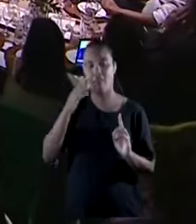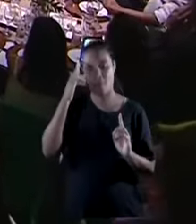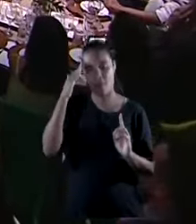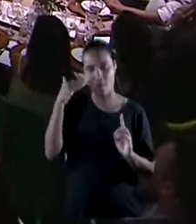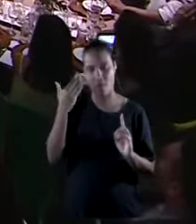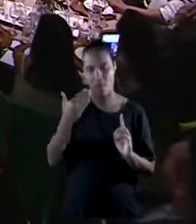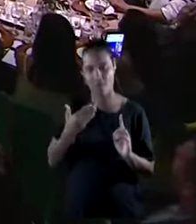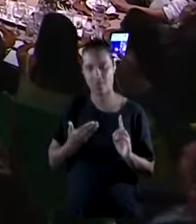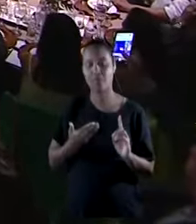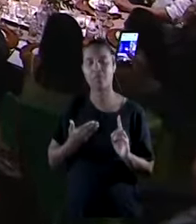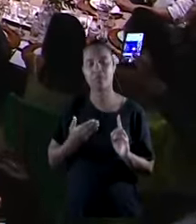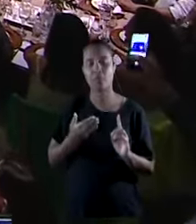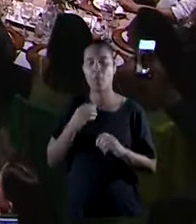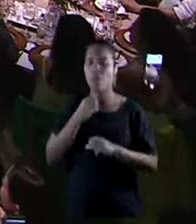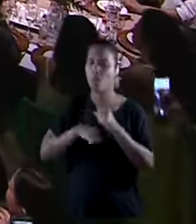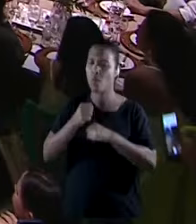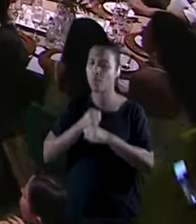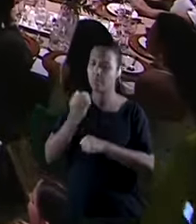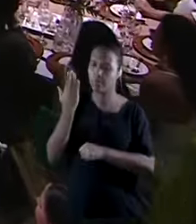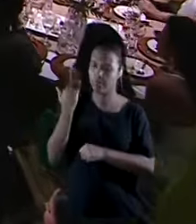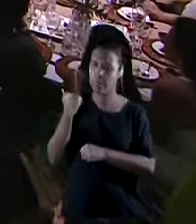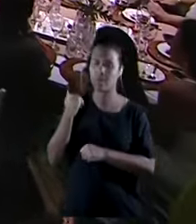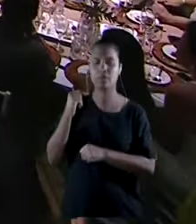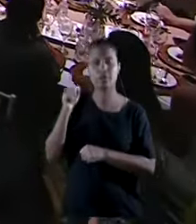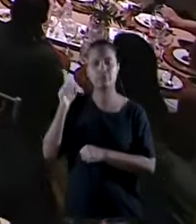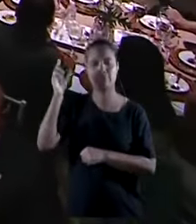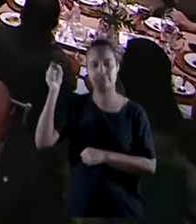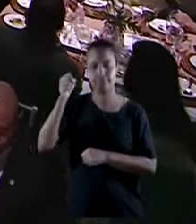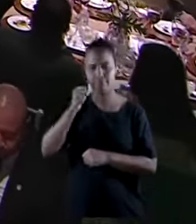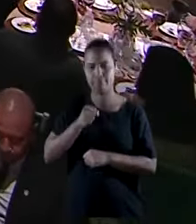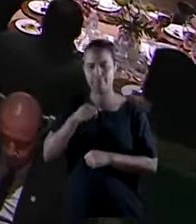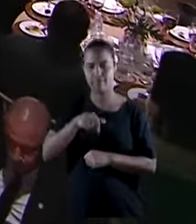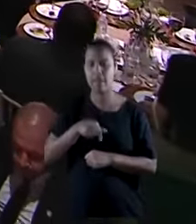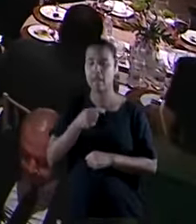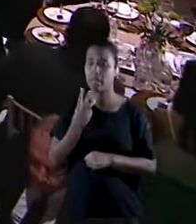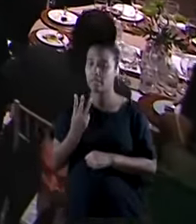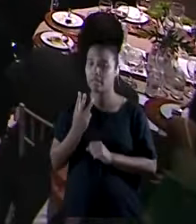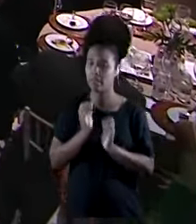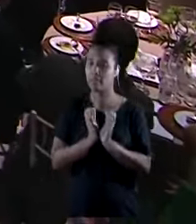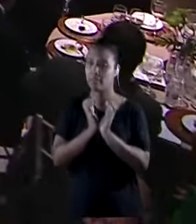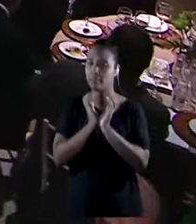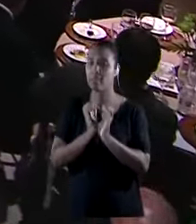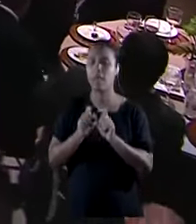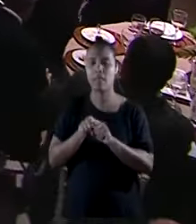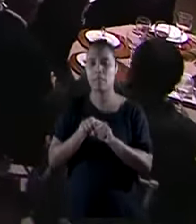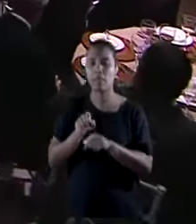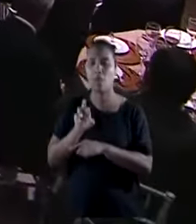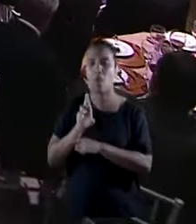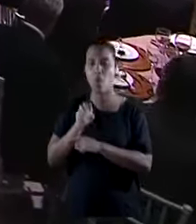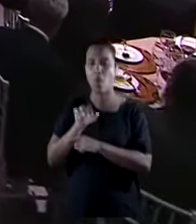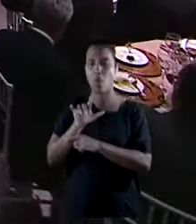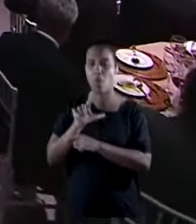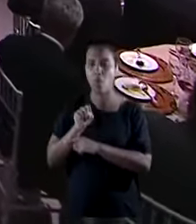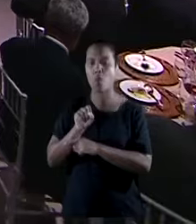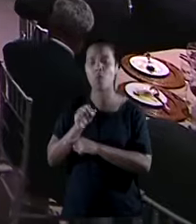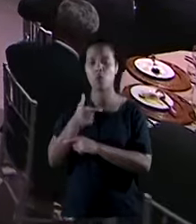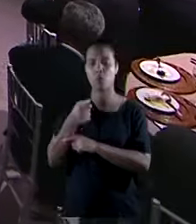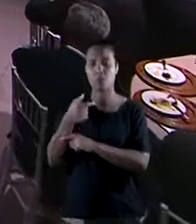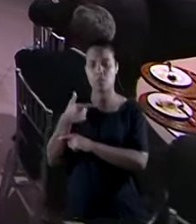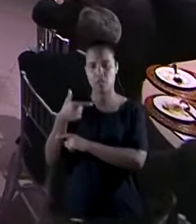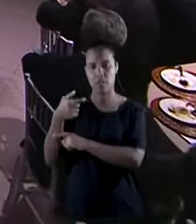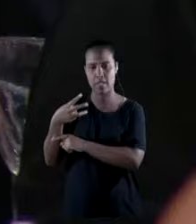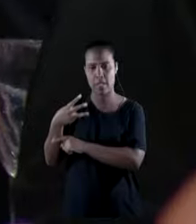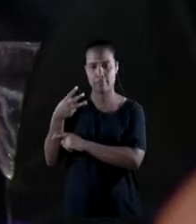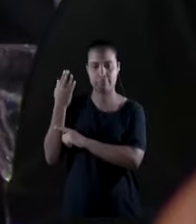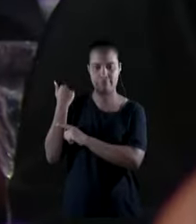TV. Vi o Veiga também ganhando 3 troféus. E o Rômulo também. Então, cara, fico muito,